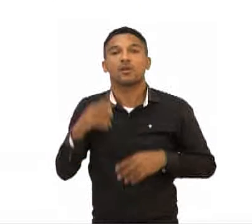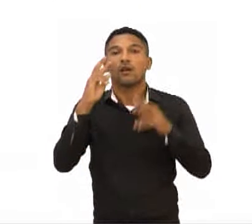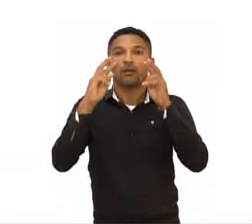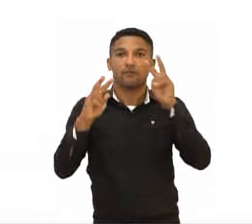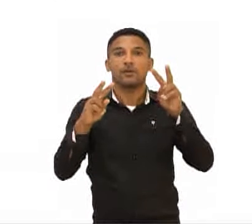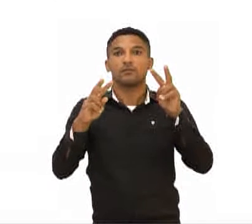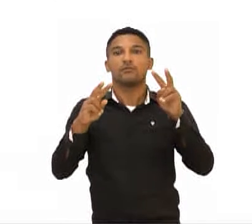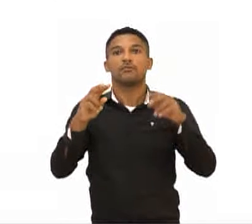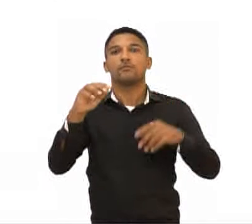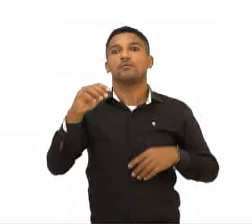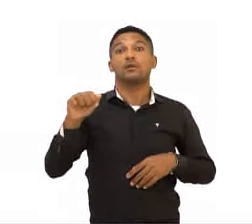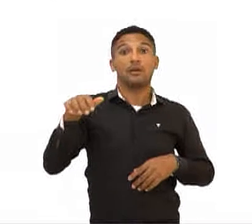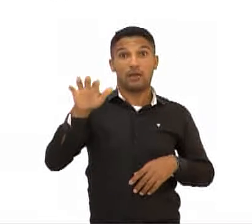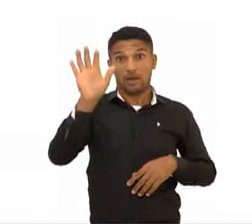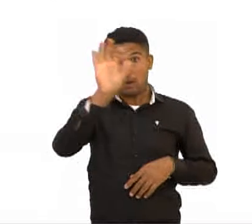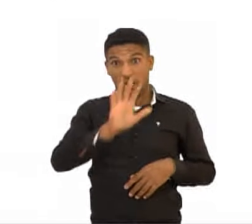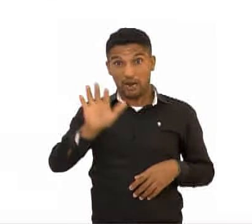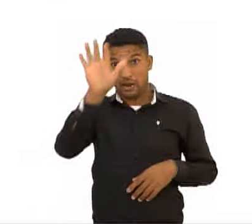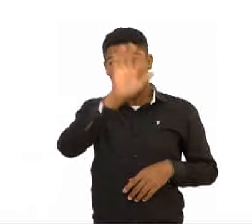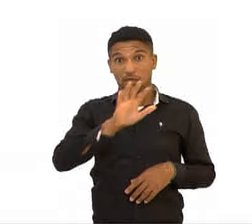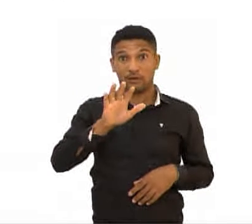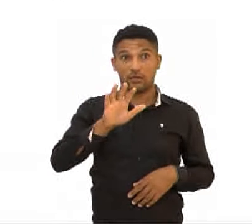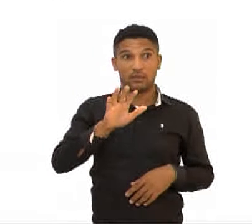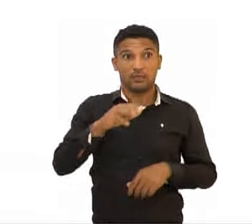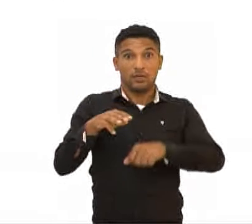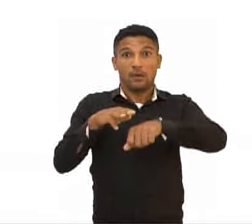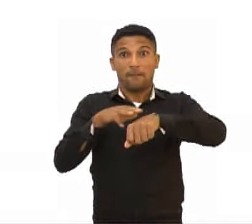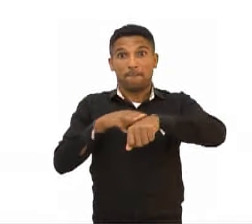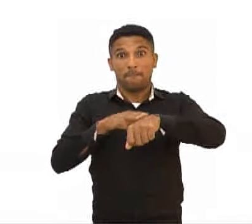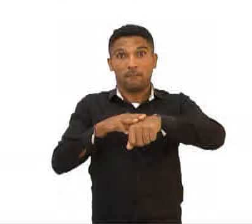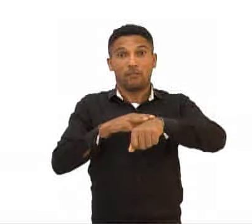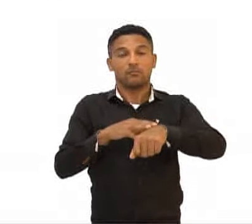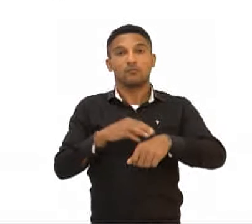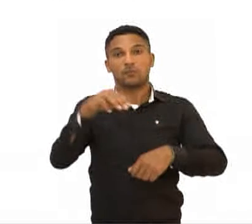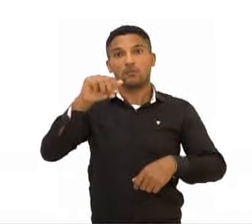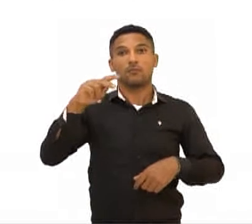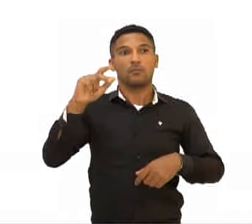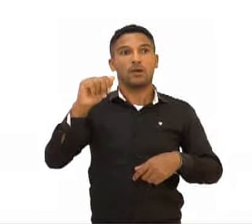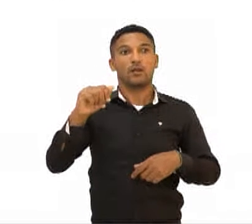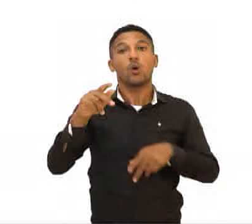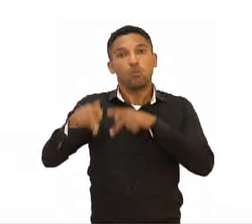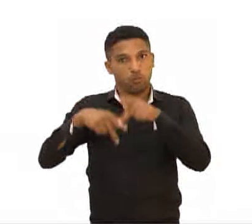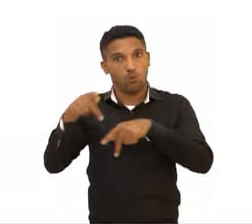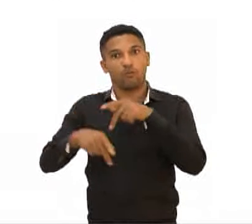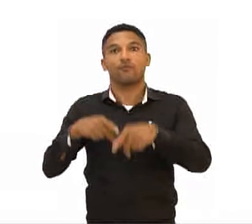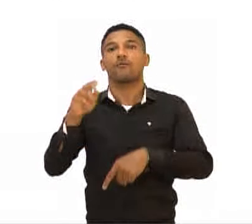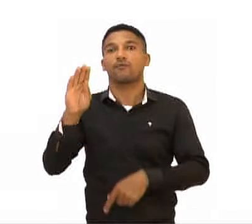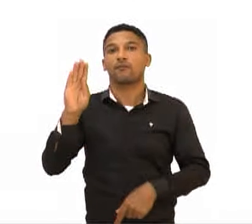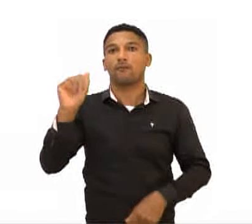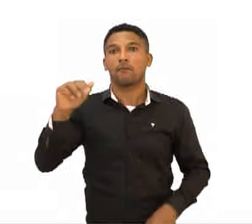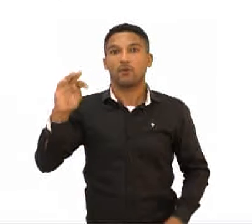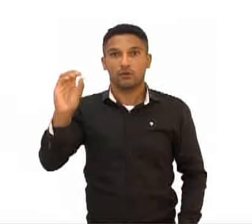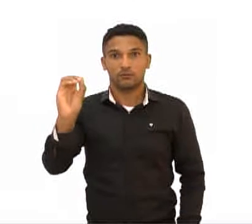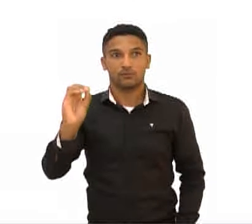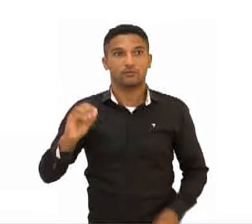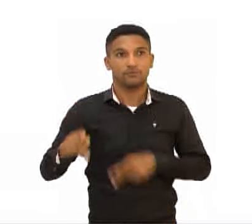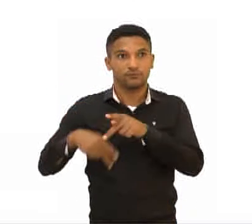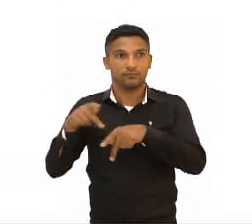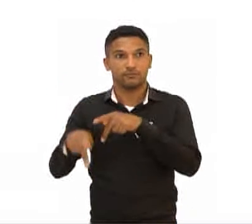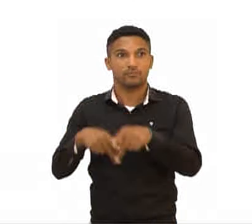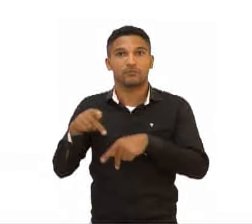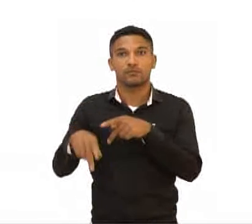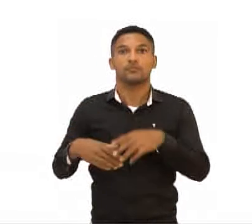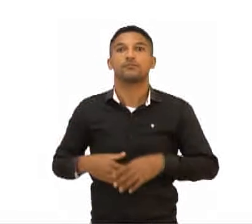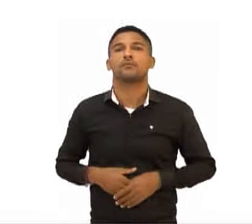a área onde esses povos bantos, eles foram, né, se espalharam e se localizavam. Eles são originários